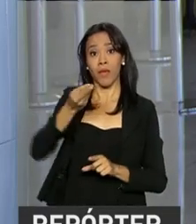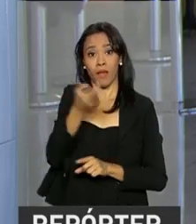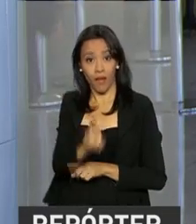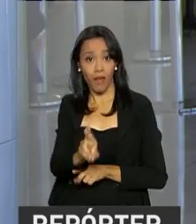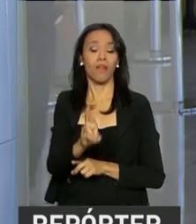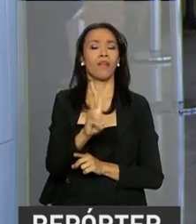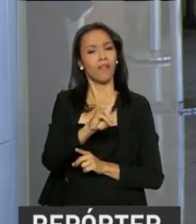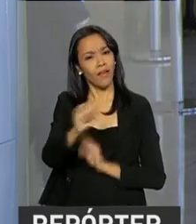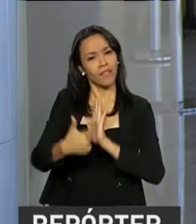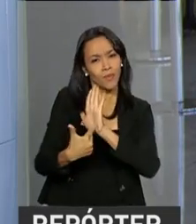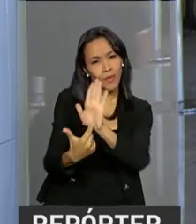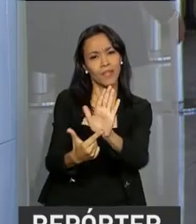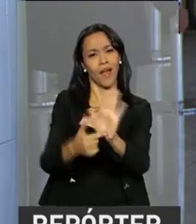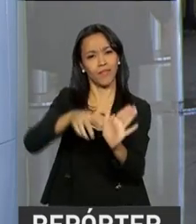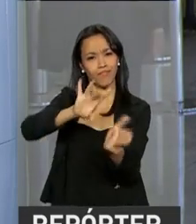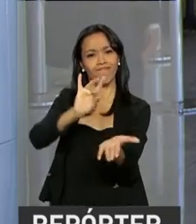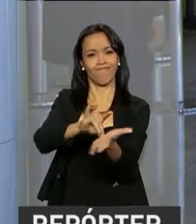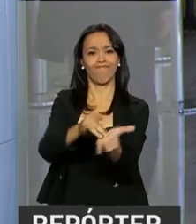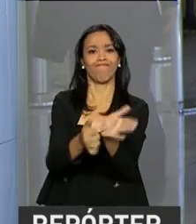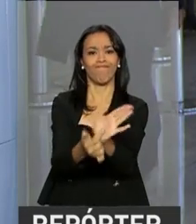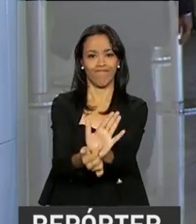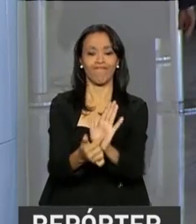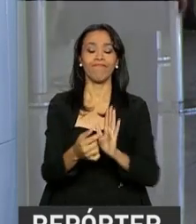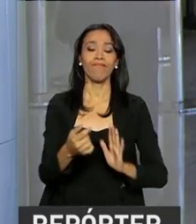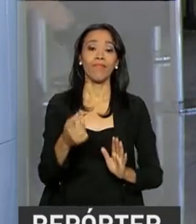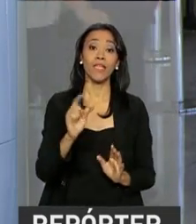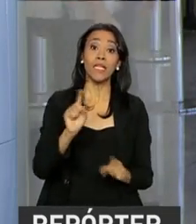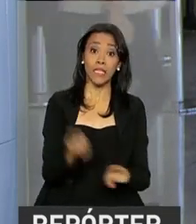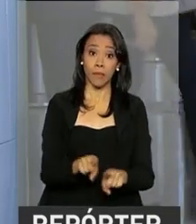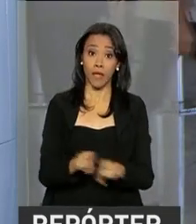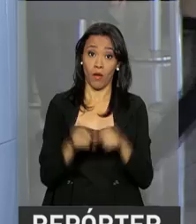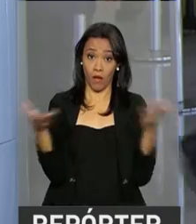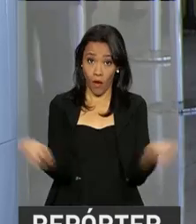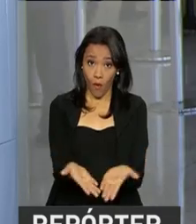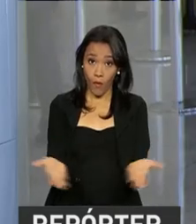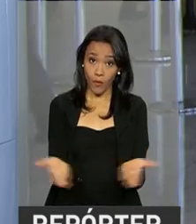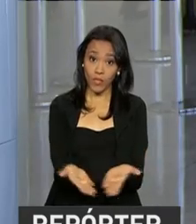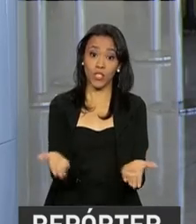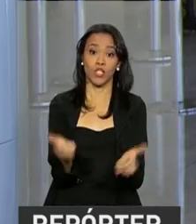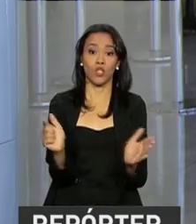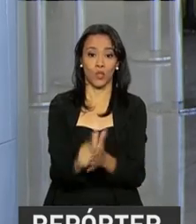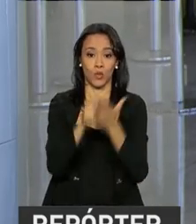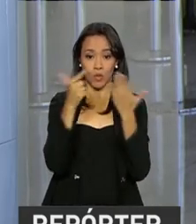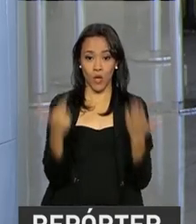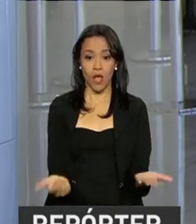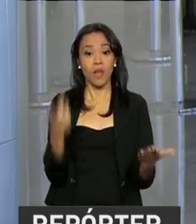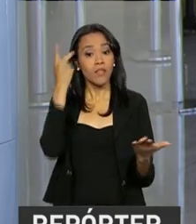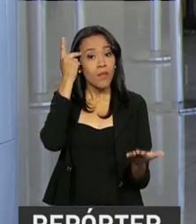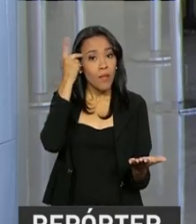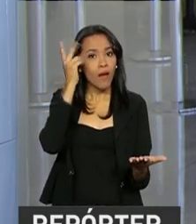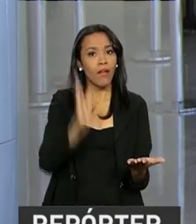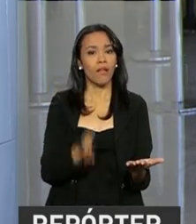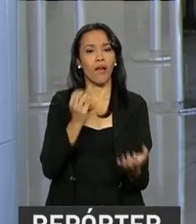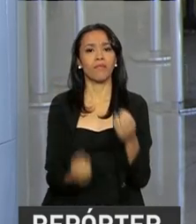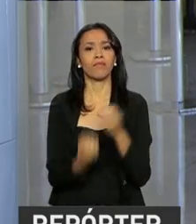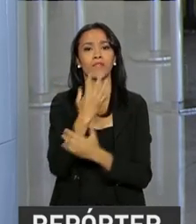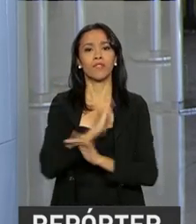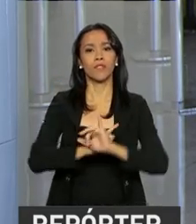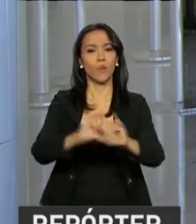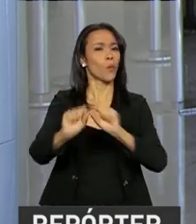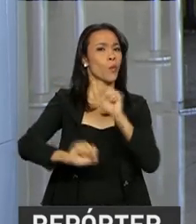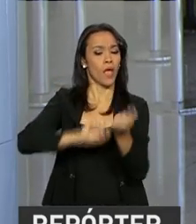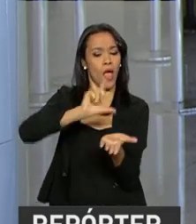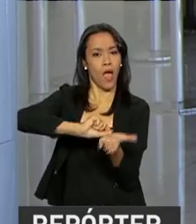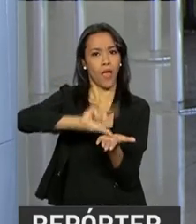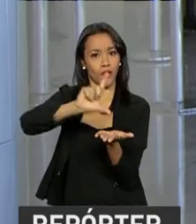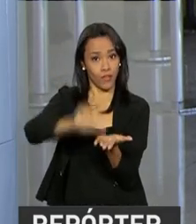tudo ao vivo, Leandro. E olha só, na edição de hoje do jornal Estado de São Paulo foi publicado um artigo do